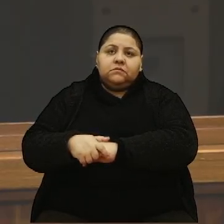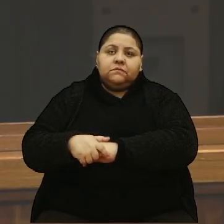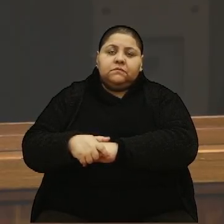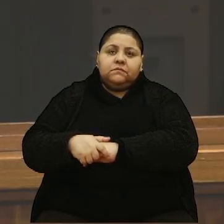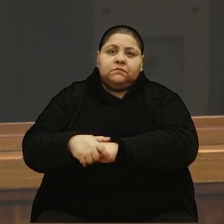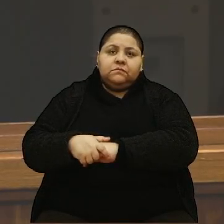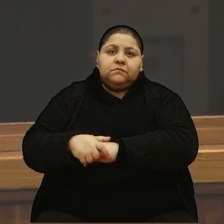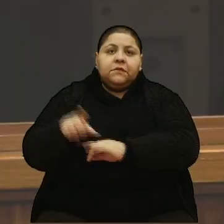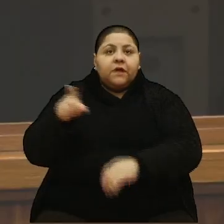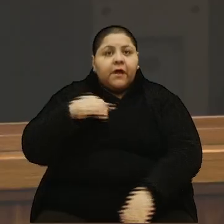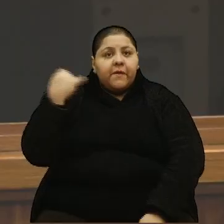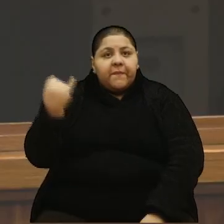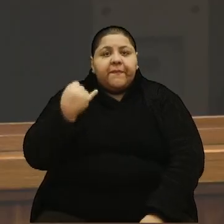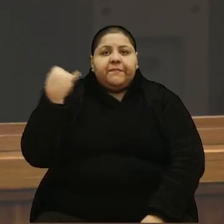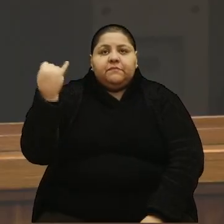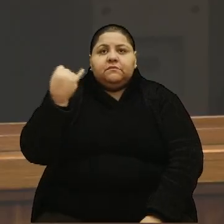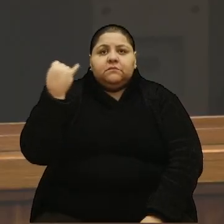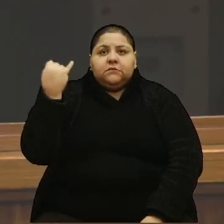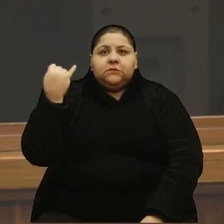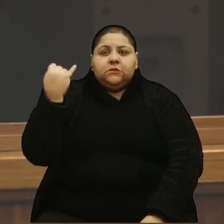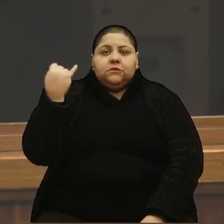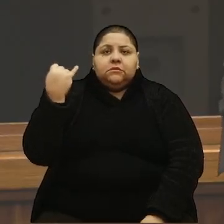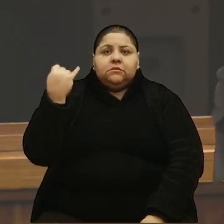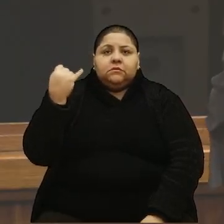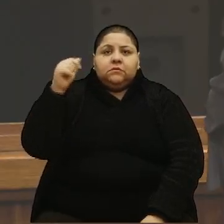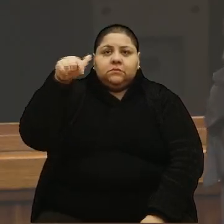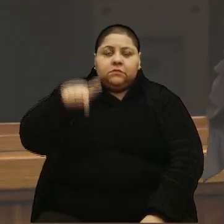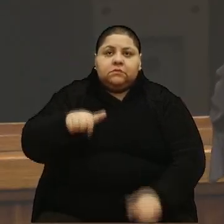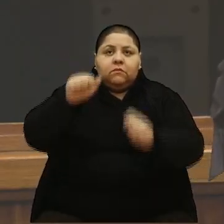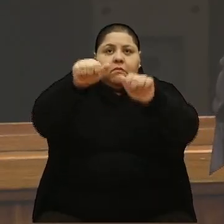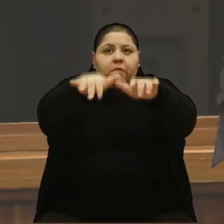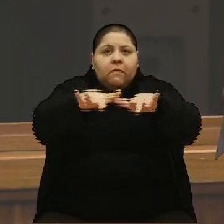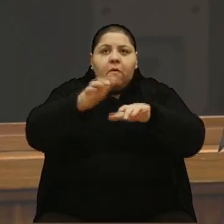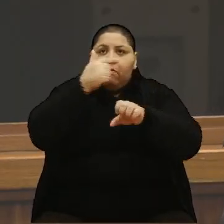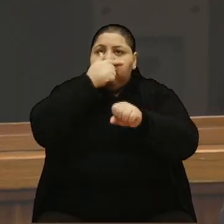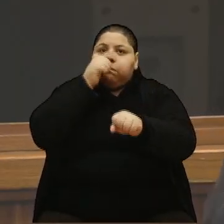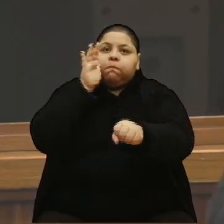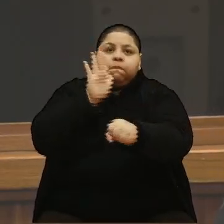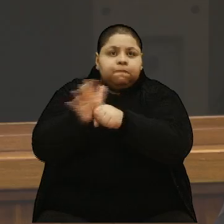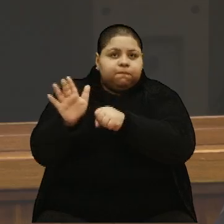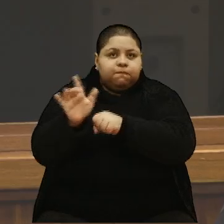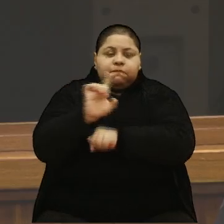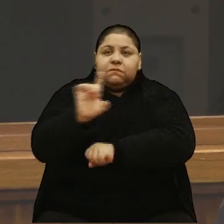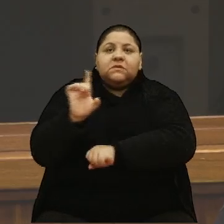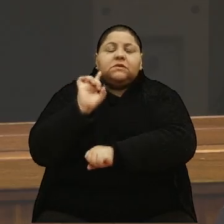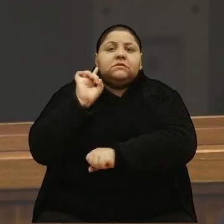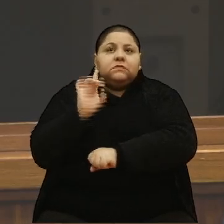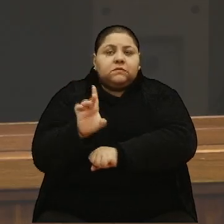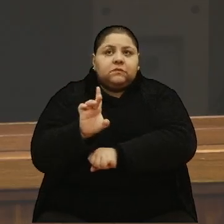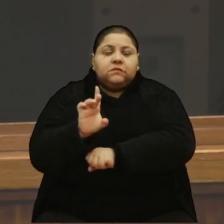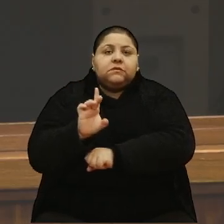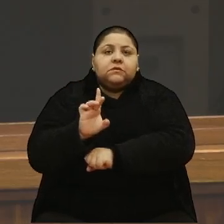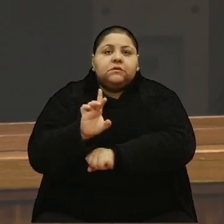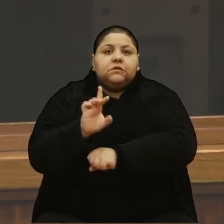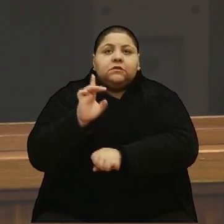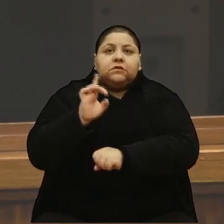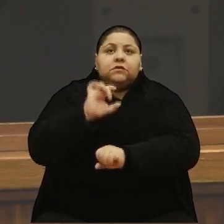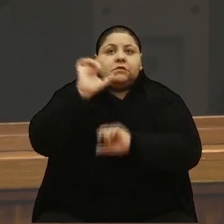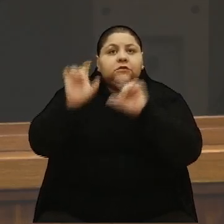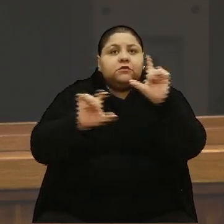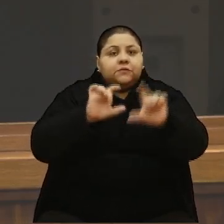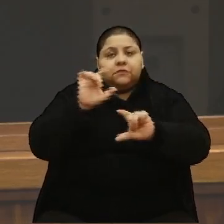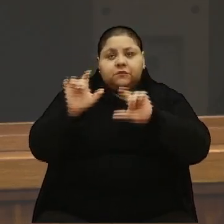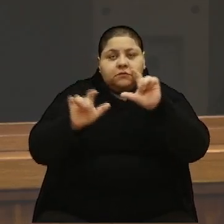É importante que esse plenário esteja lotado, não só por